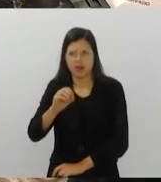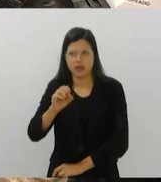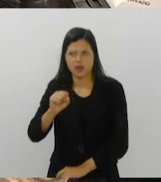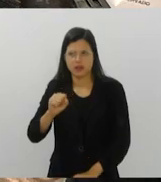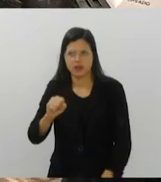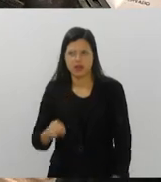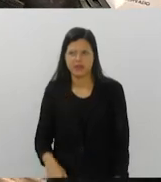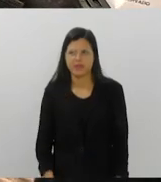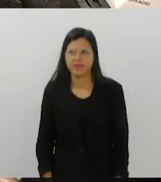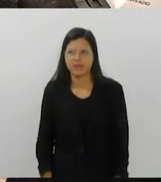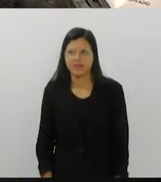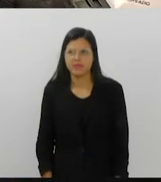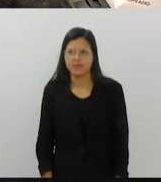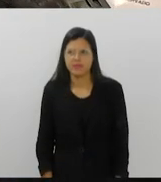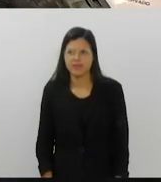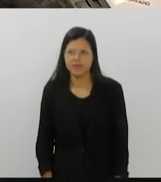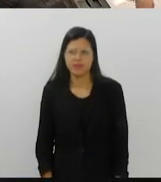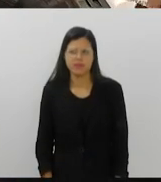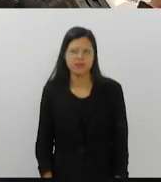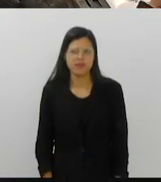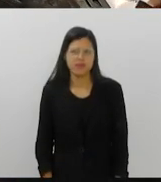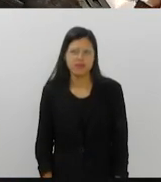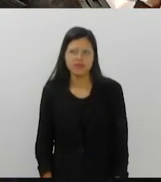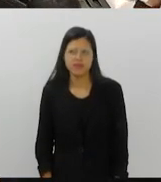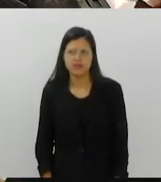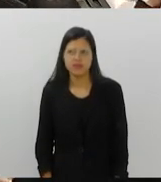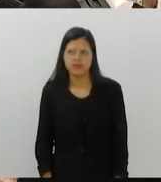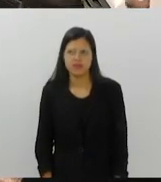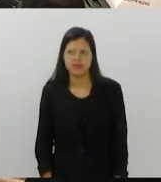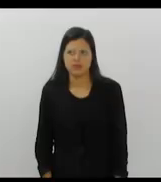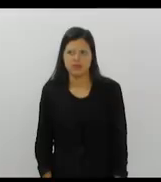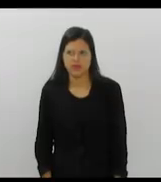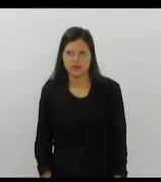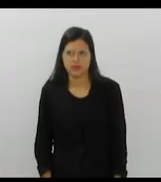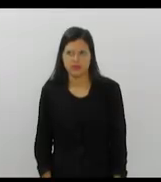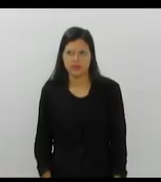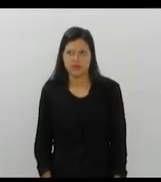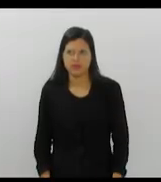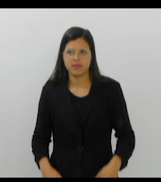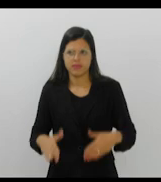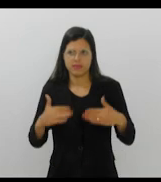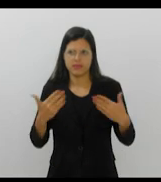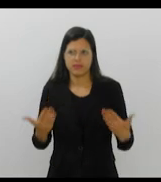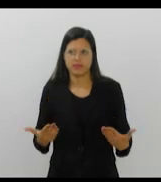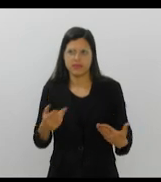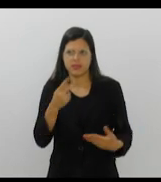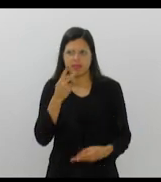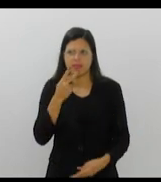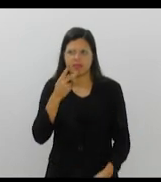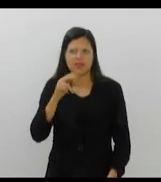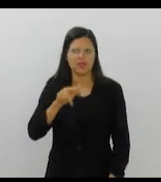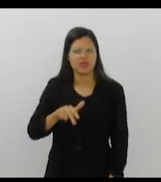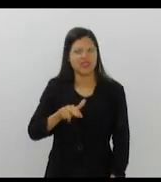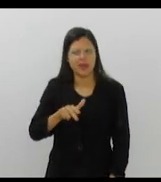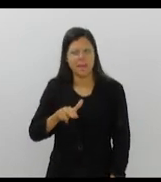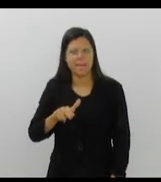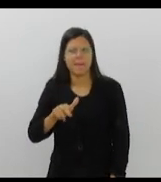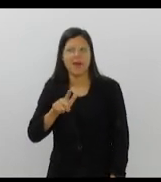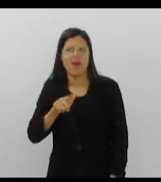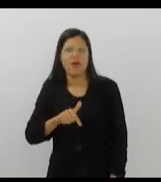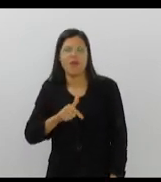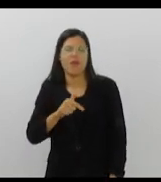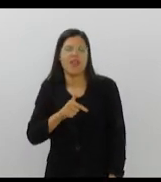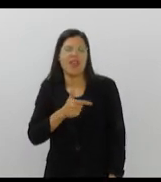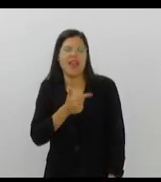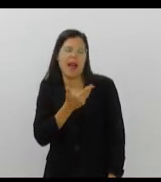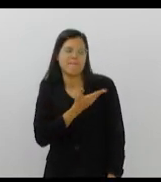Roberto da Silva. Gentileza o vídeo. Bom, dizem que os irmãos são os primeiros melhores amigos que